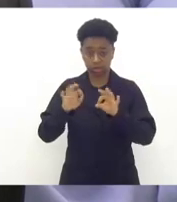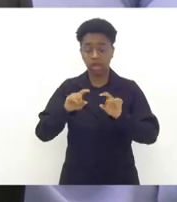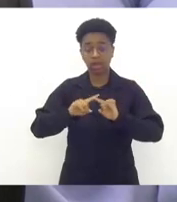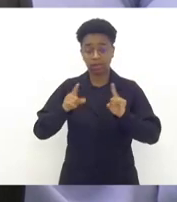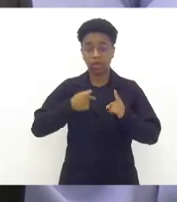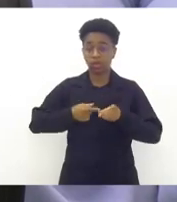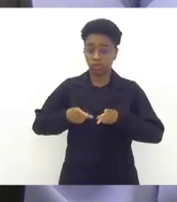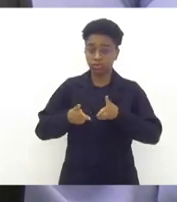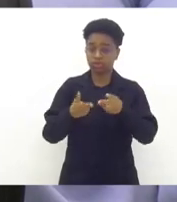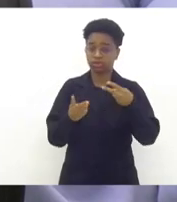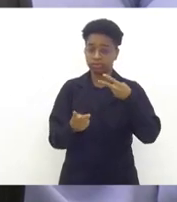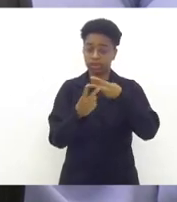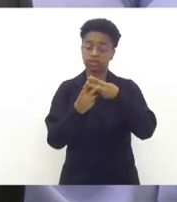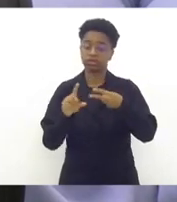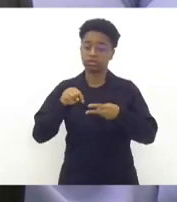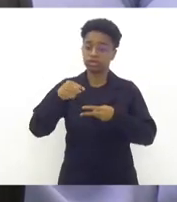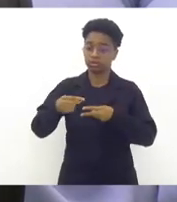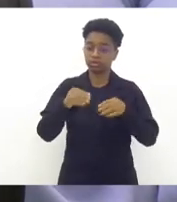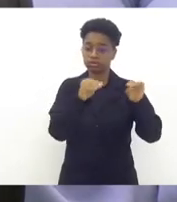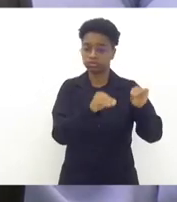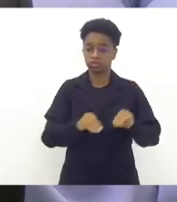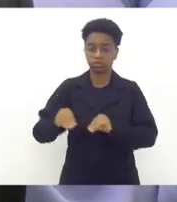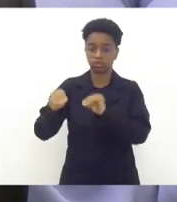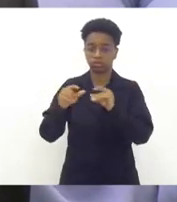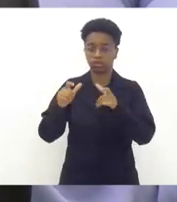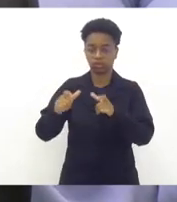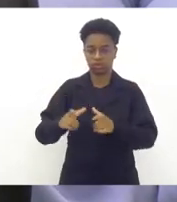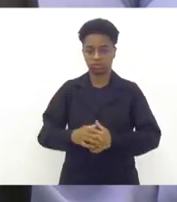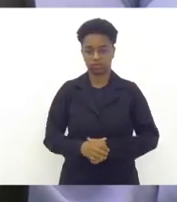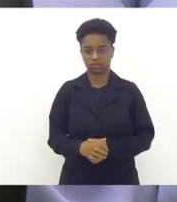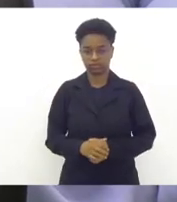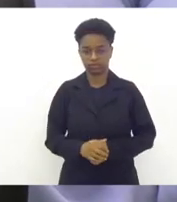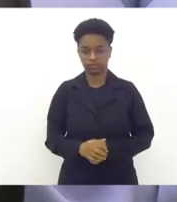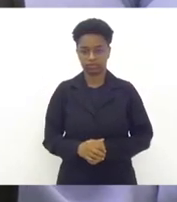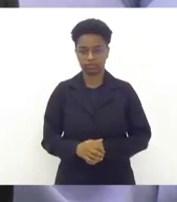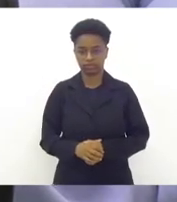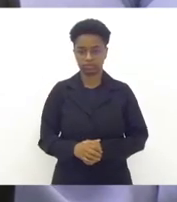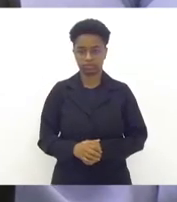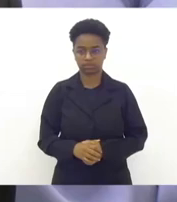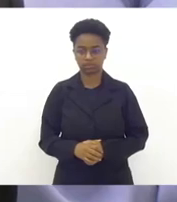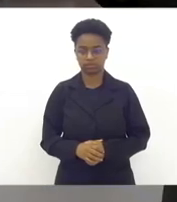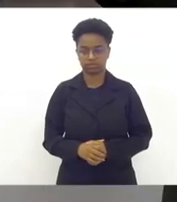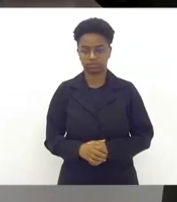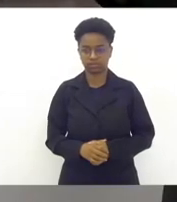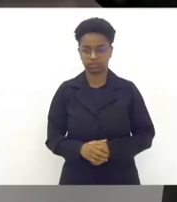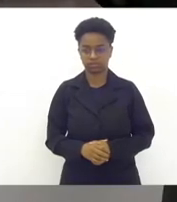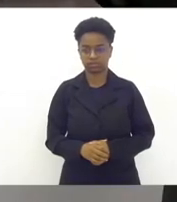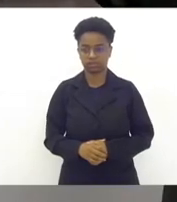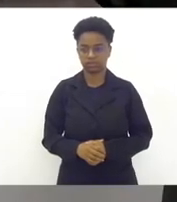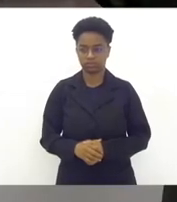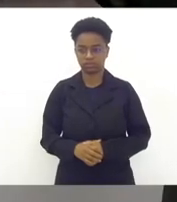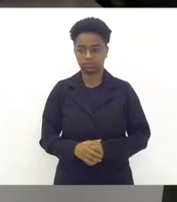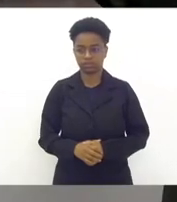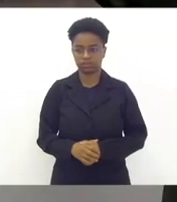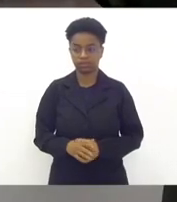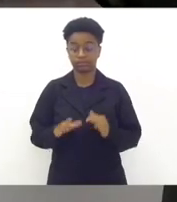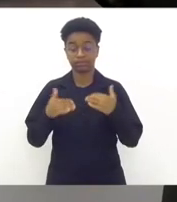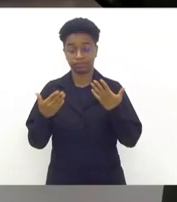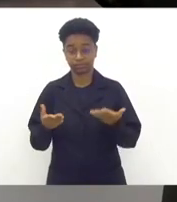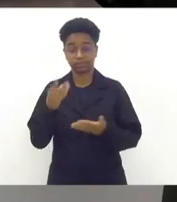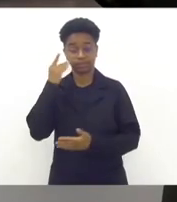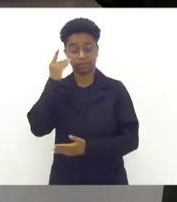mandato que eu fui transferido para o presídio de Benfica. Então, deputada Verônica,